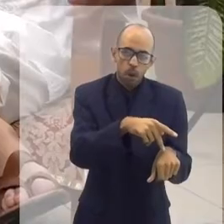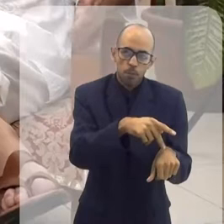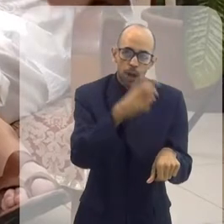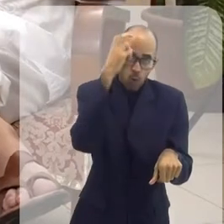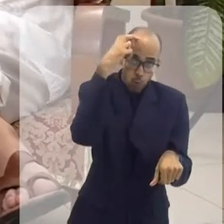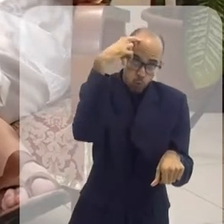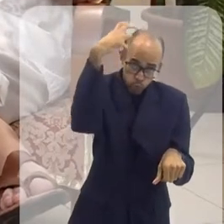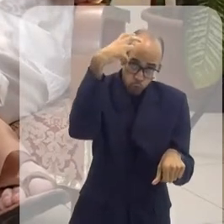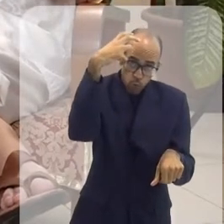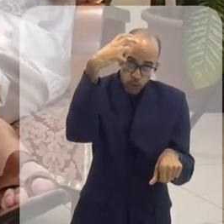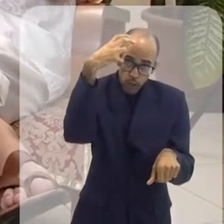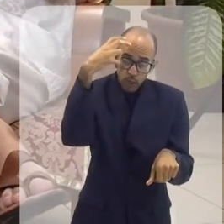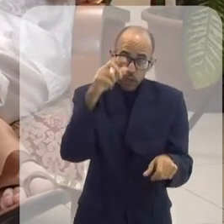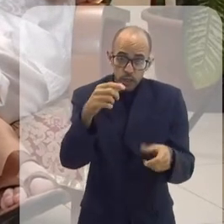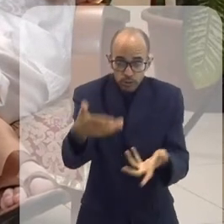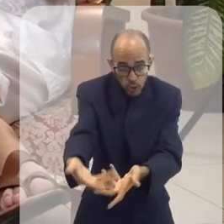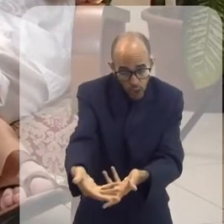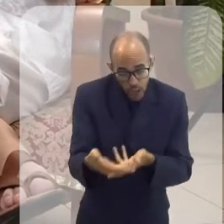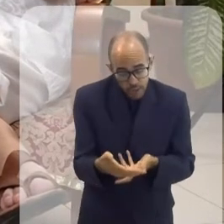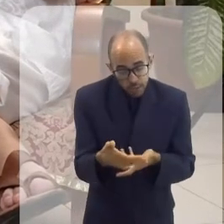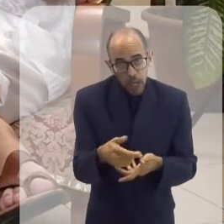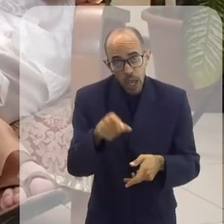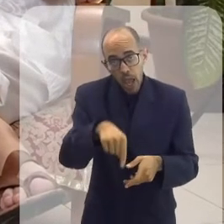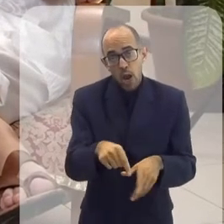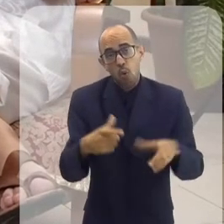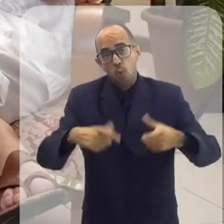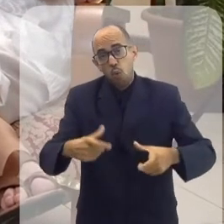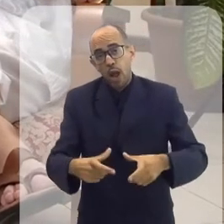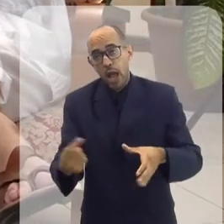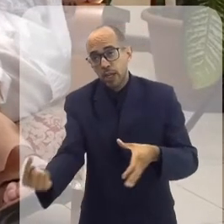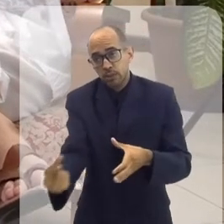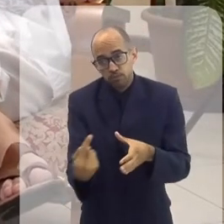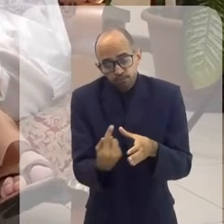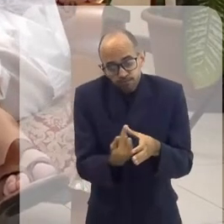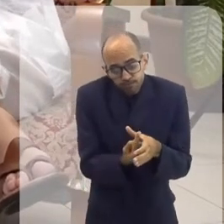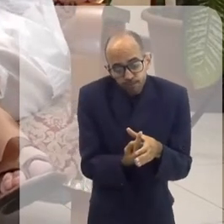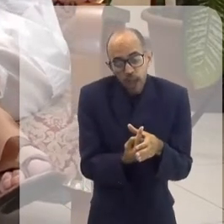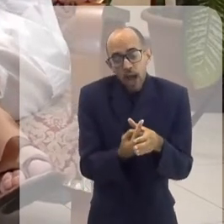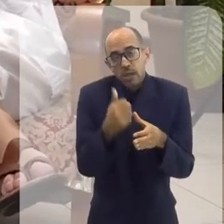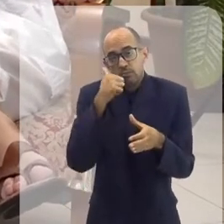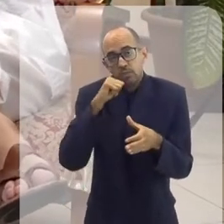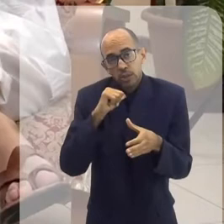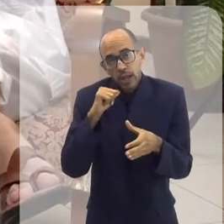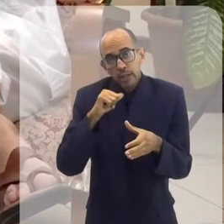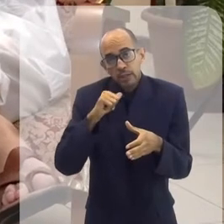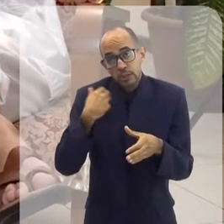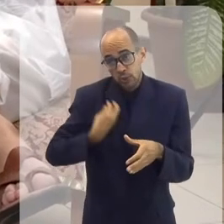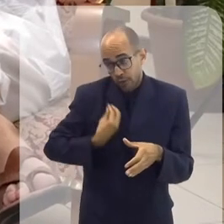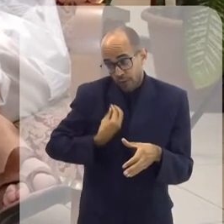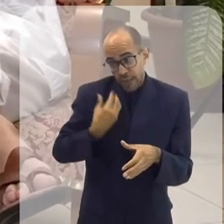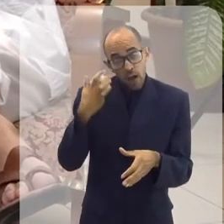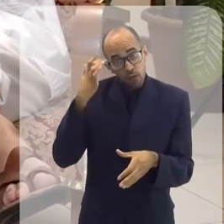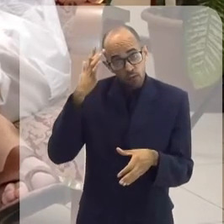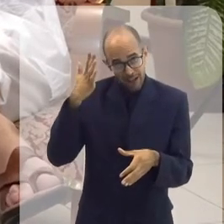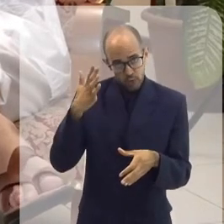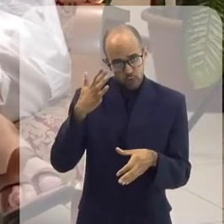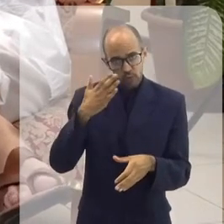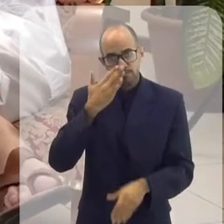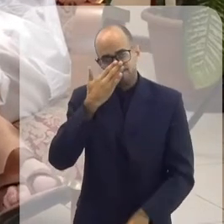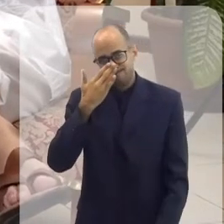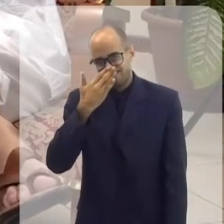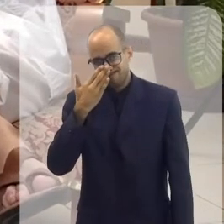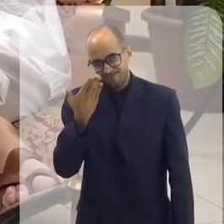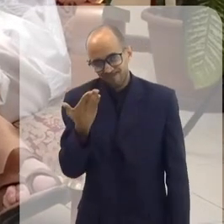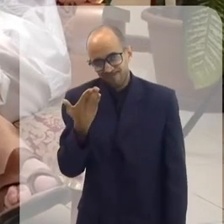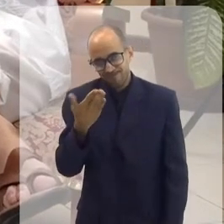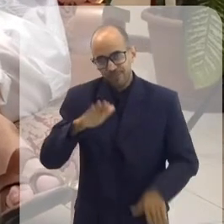que abrigarão os as ditas mulheres de vida fácil que muitas